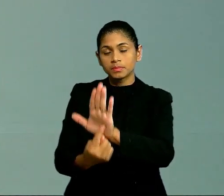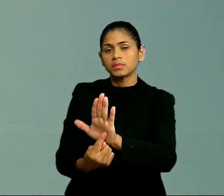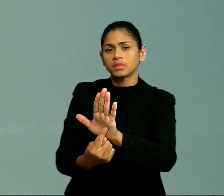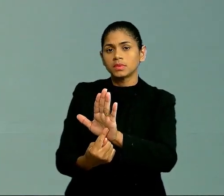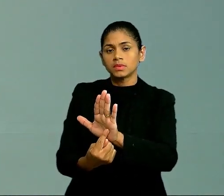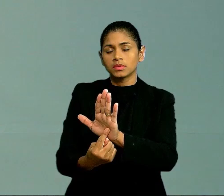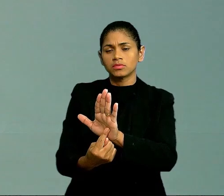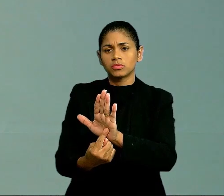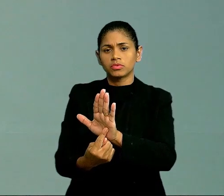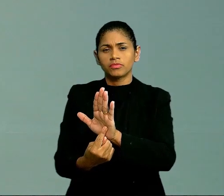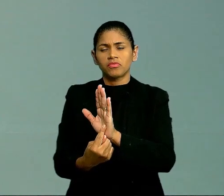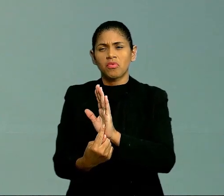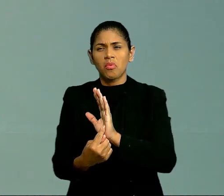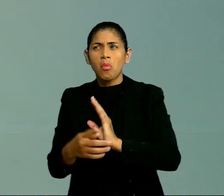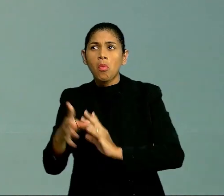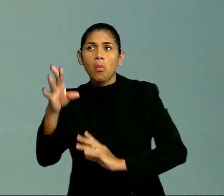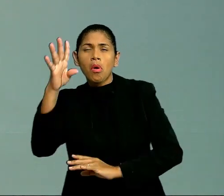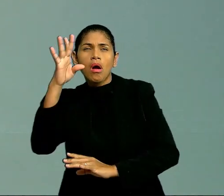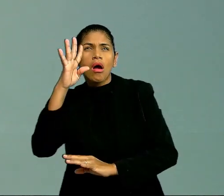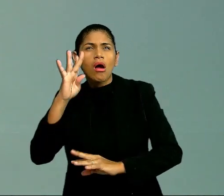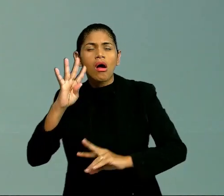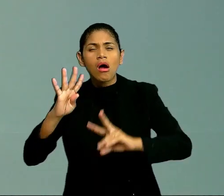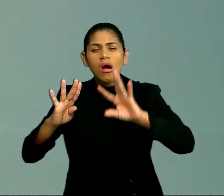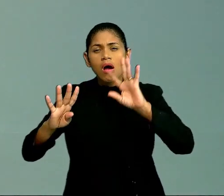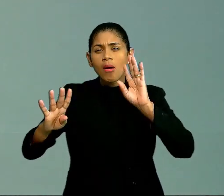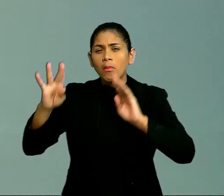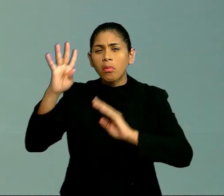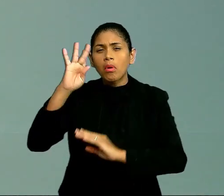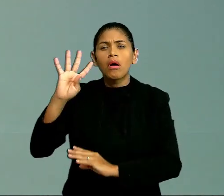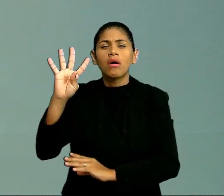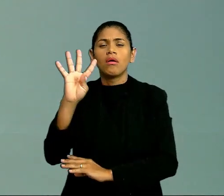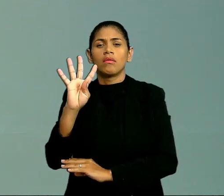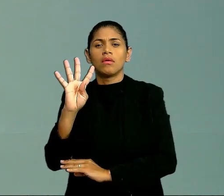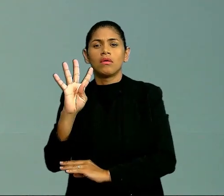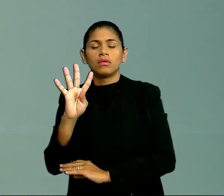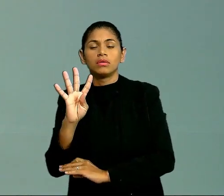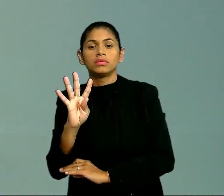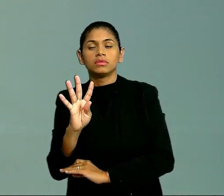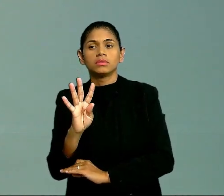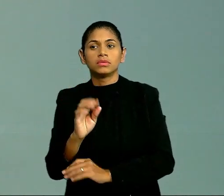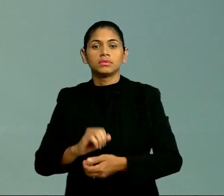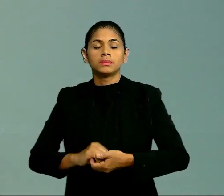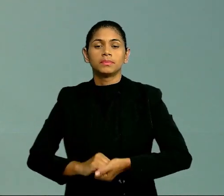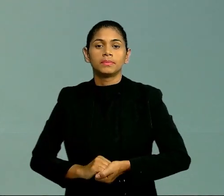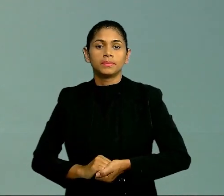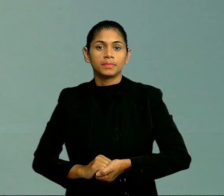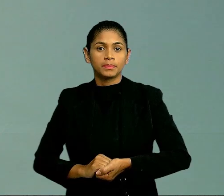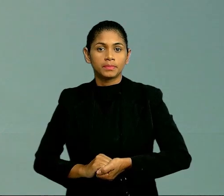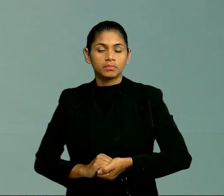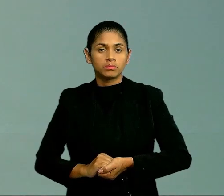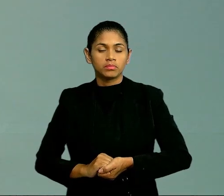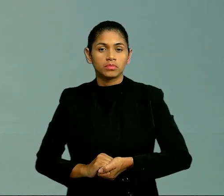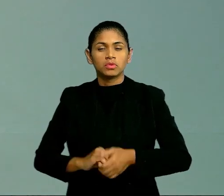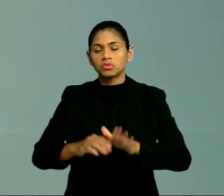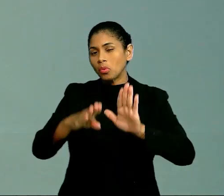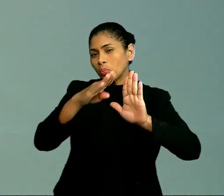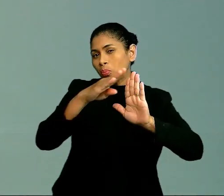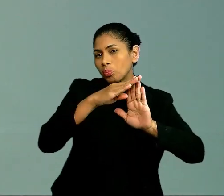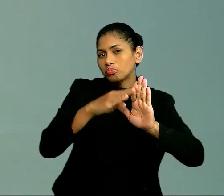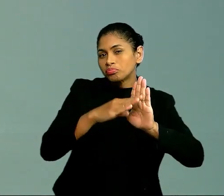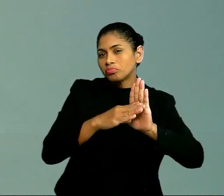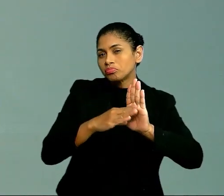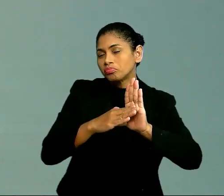muito idealizada, quer dizer, de um padrão de vista ali, um padrão de vista não, um padrão